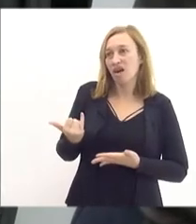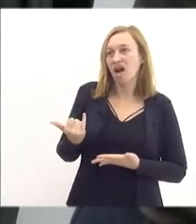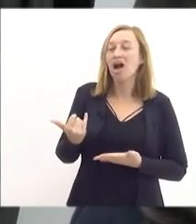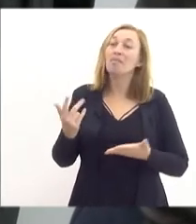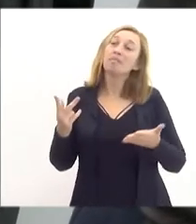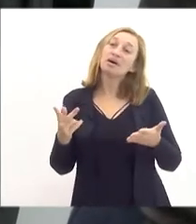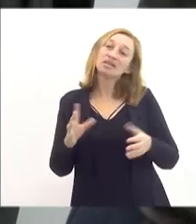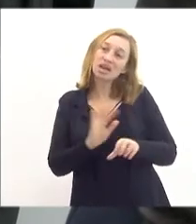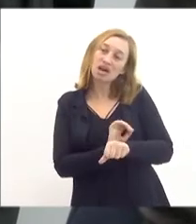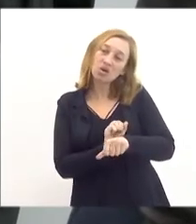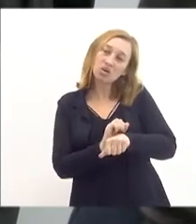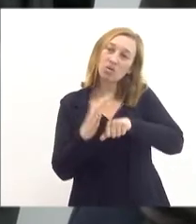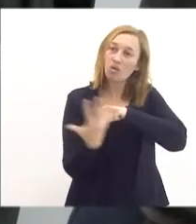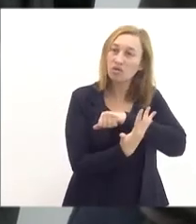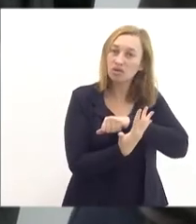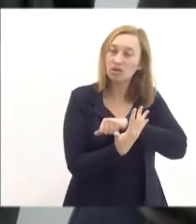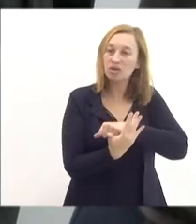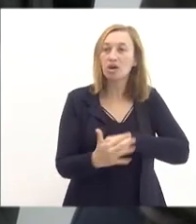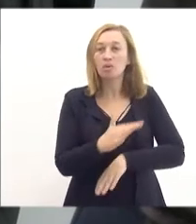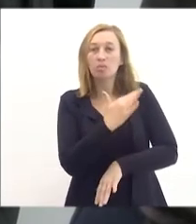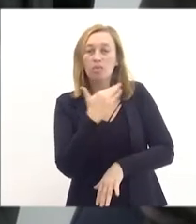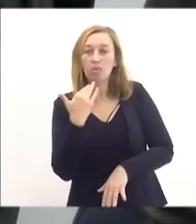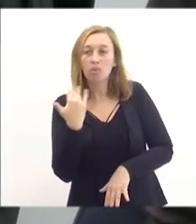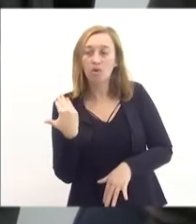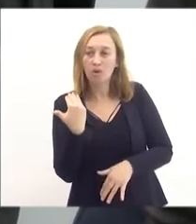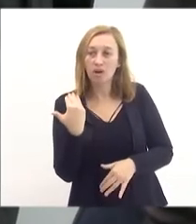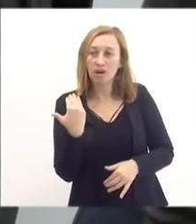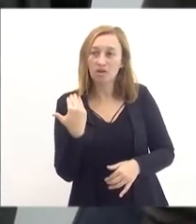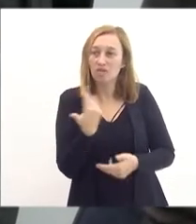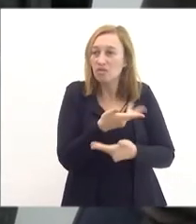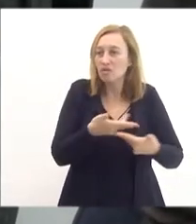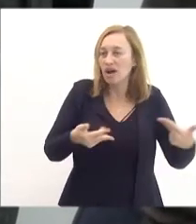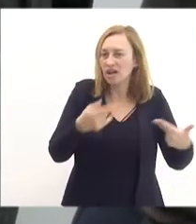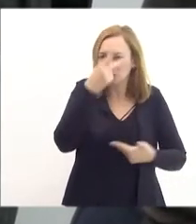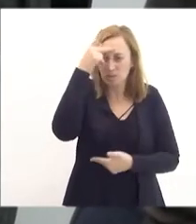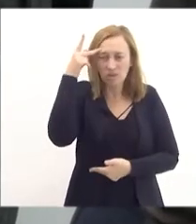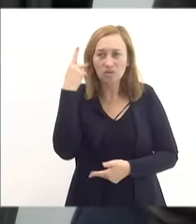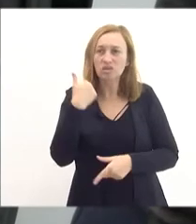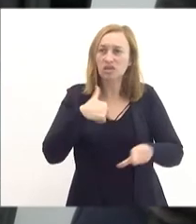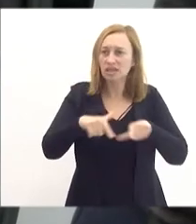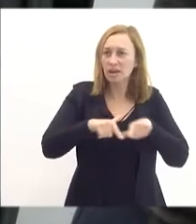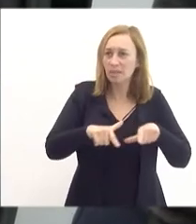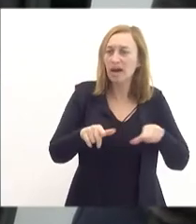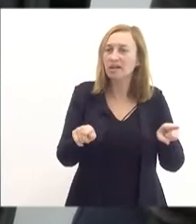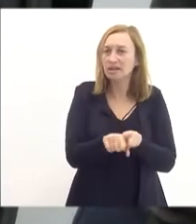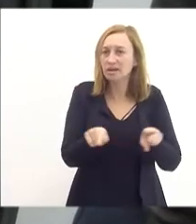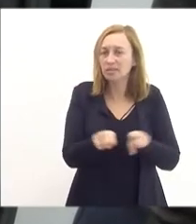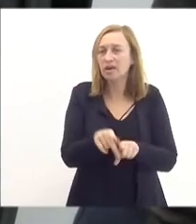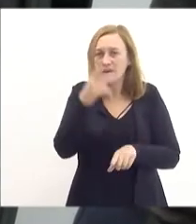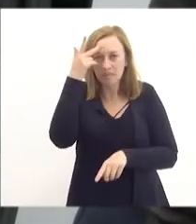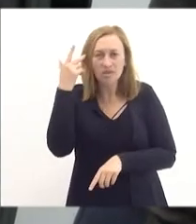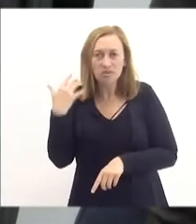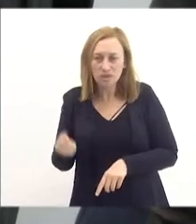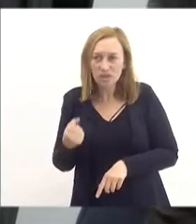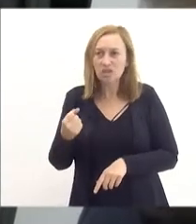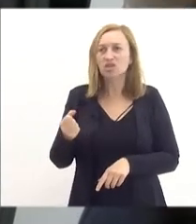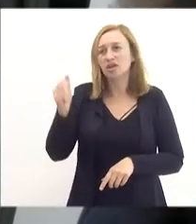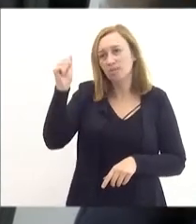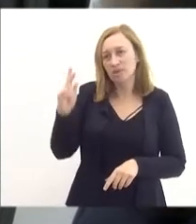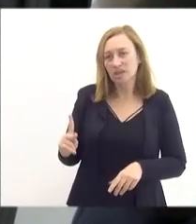a Covid matou inativo, matou pensionista, mas matou ativo também. Mas no nosso